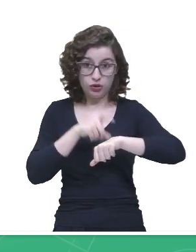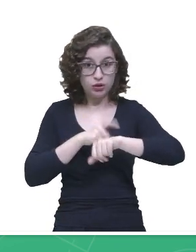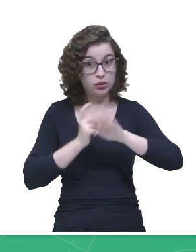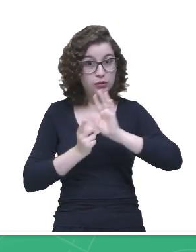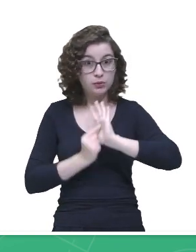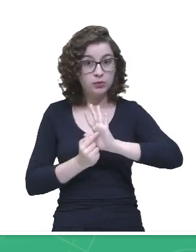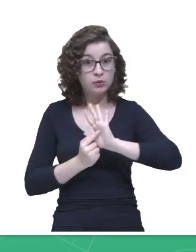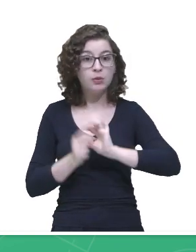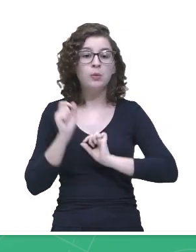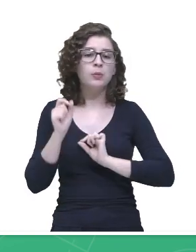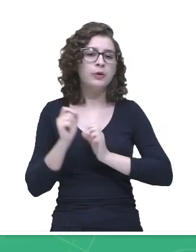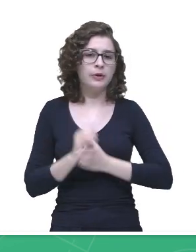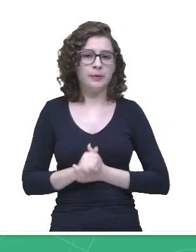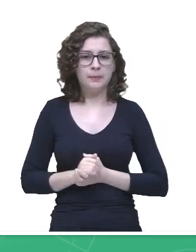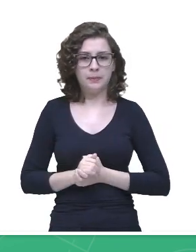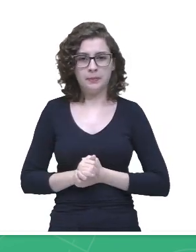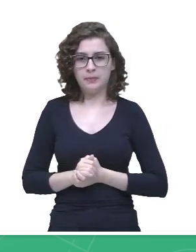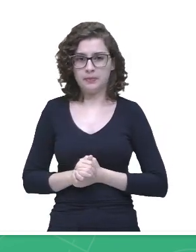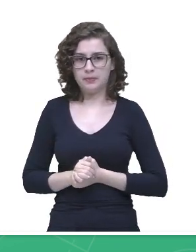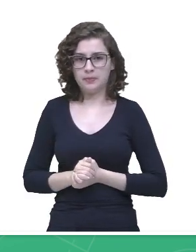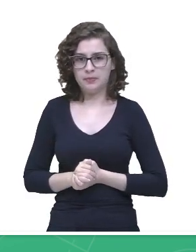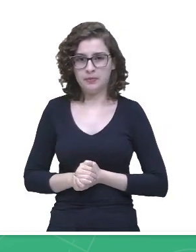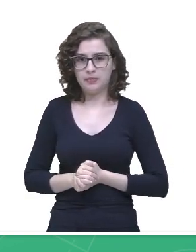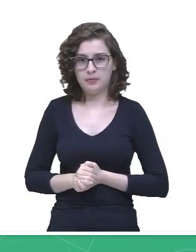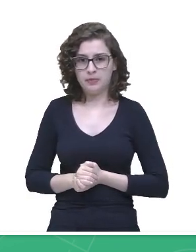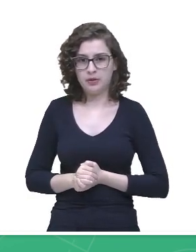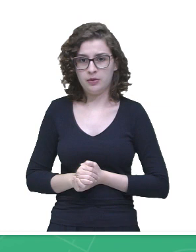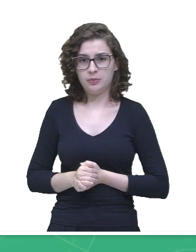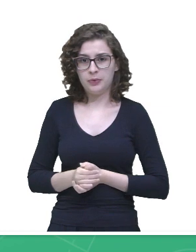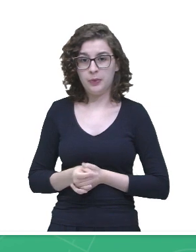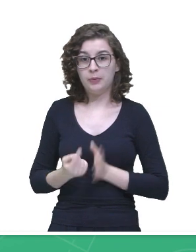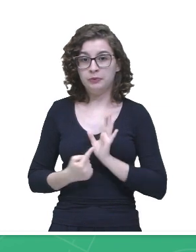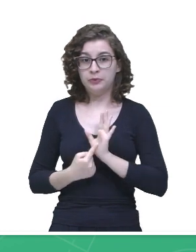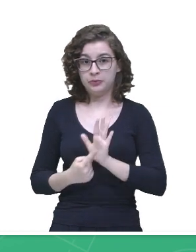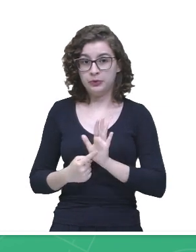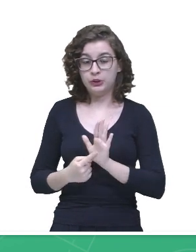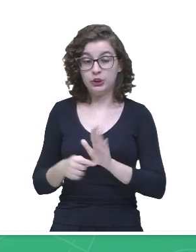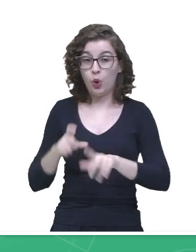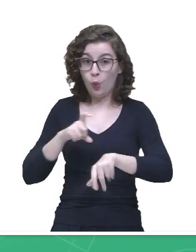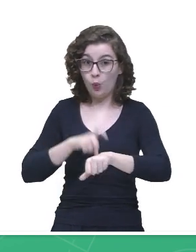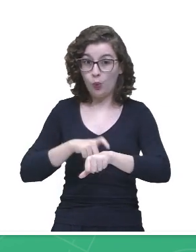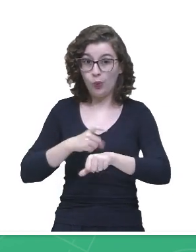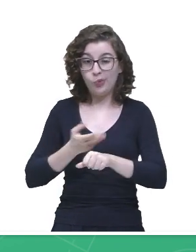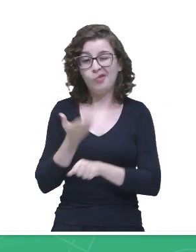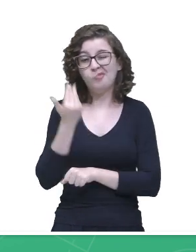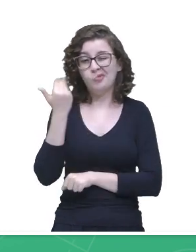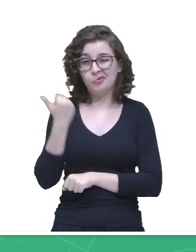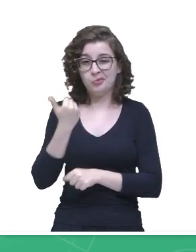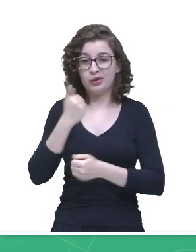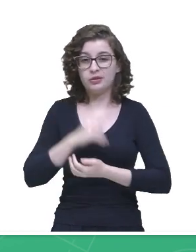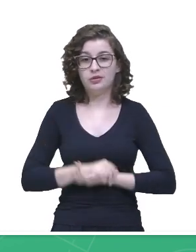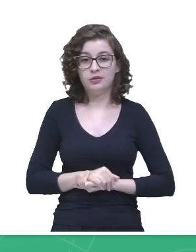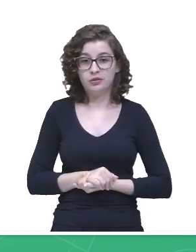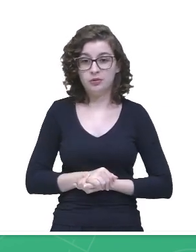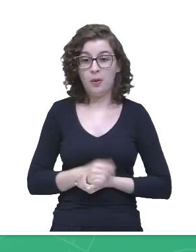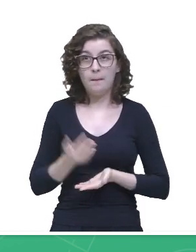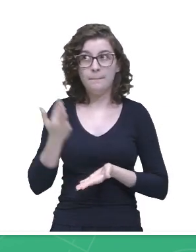sirven para marcar el tiempo, definirlo como um